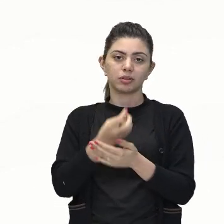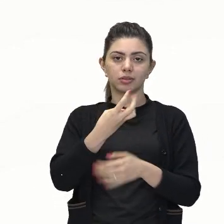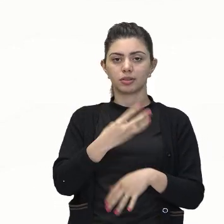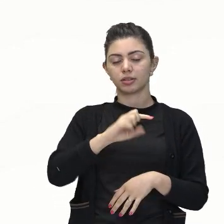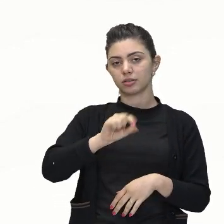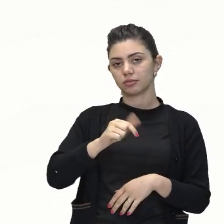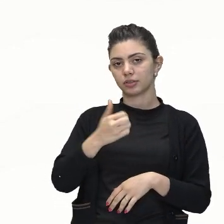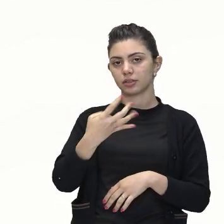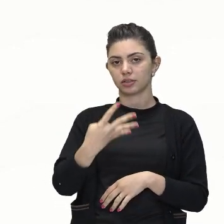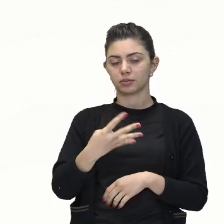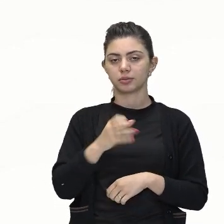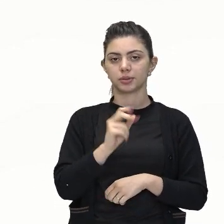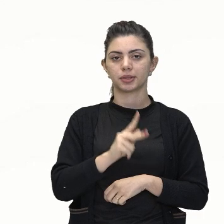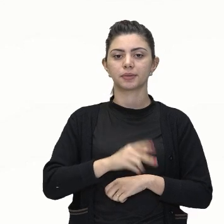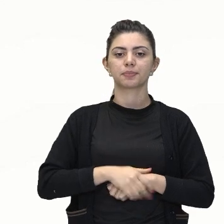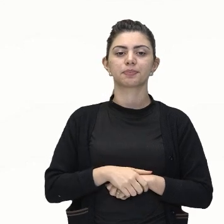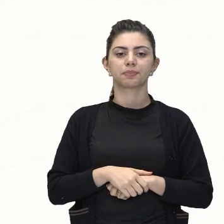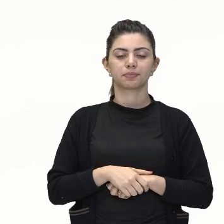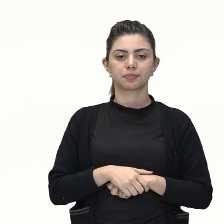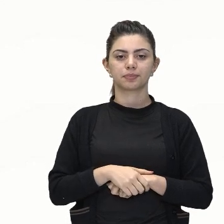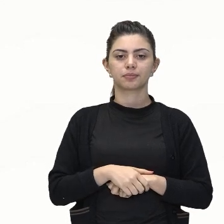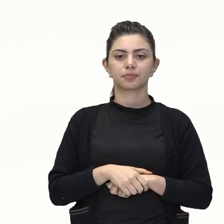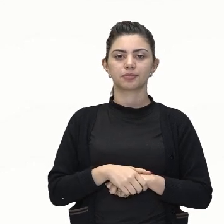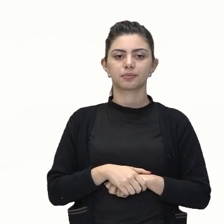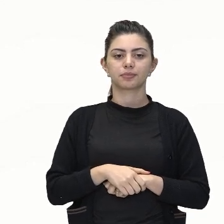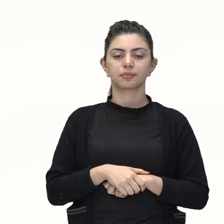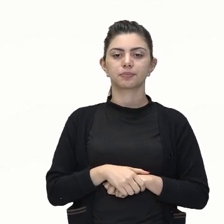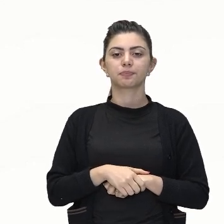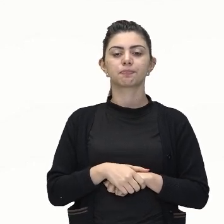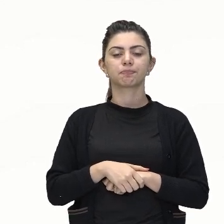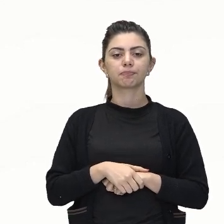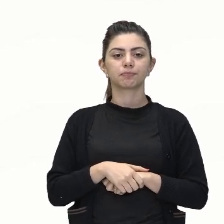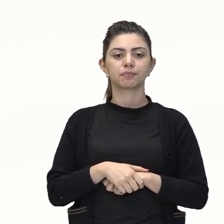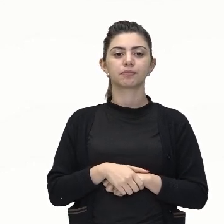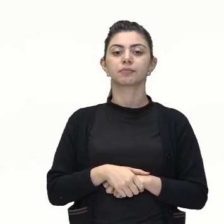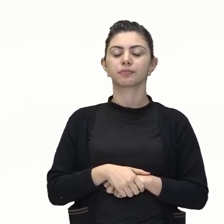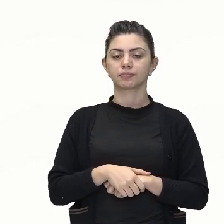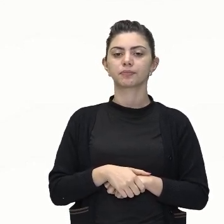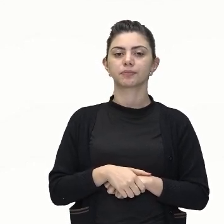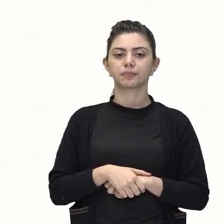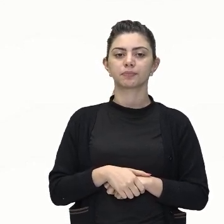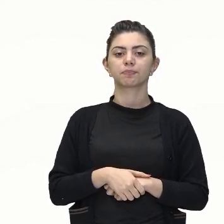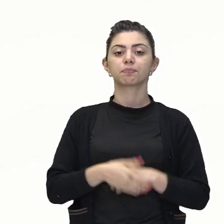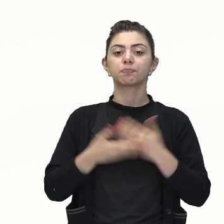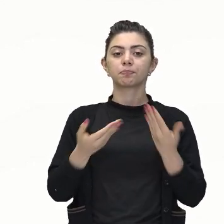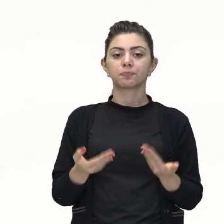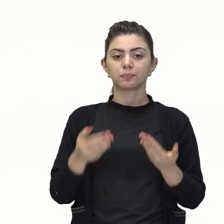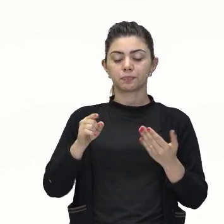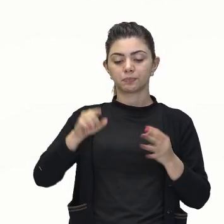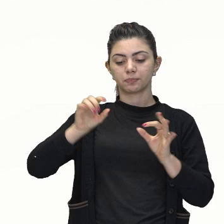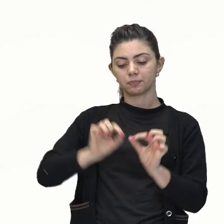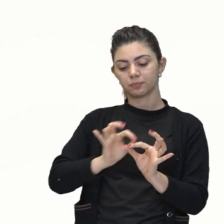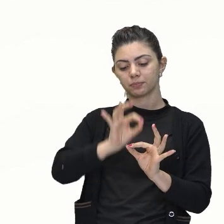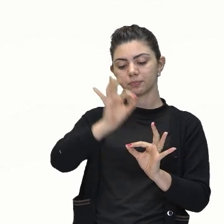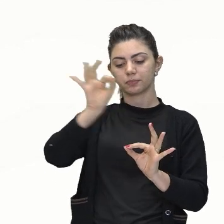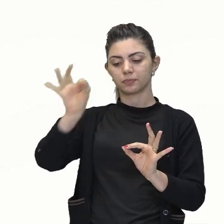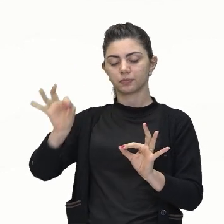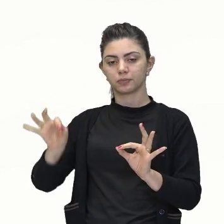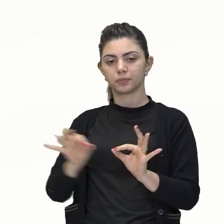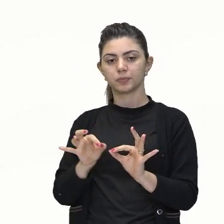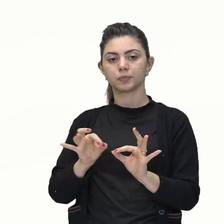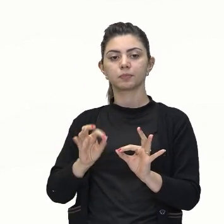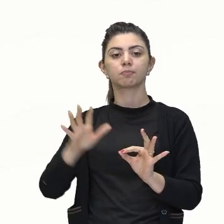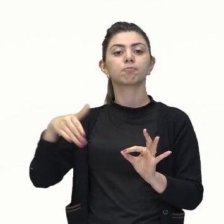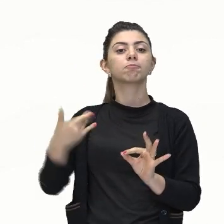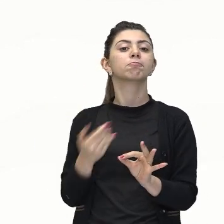igual a 3,14. Beleza? Ok. Então, o comprimento dessa circunferência é,